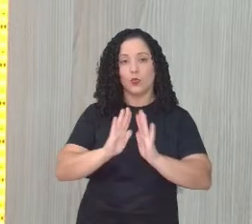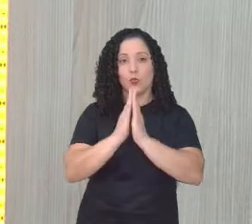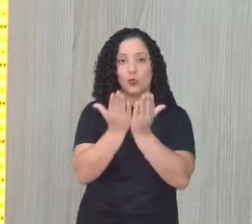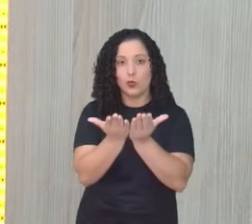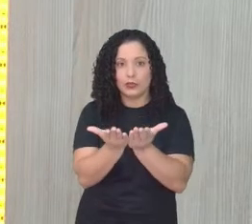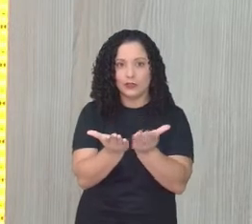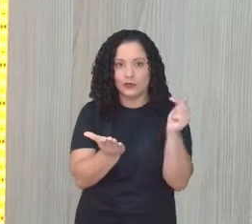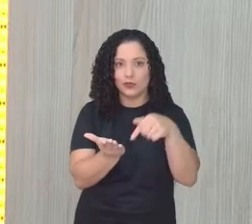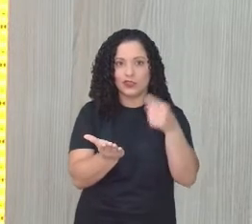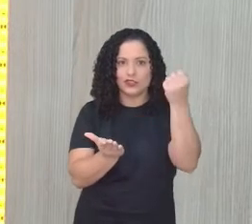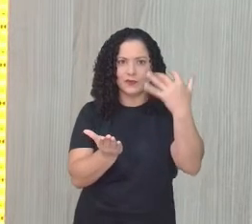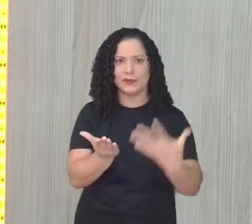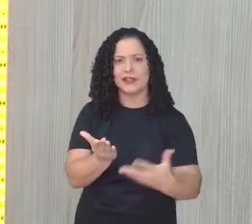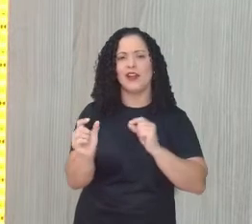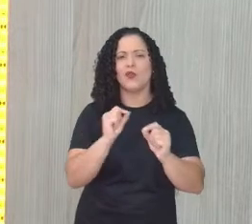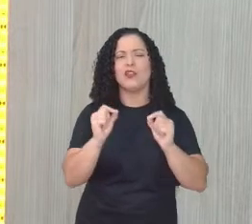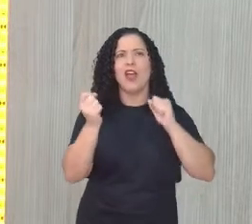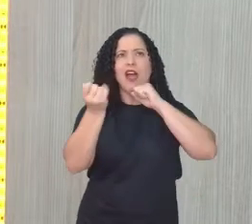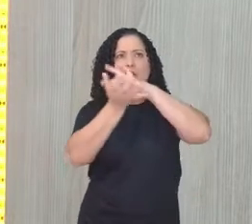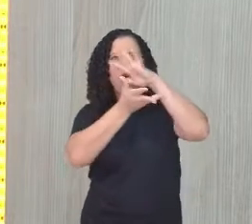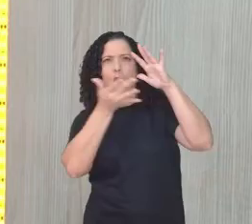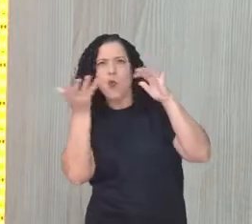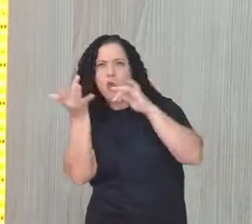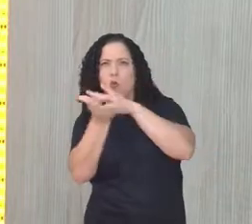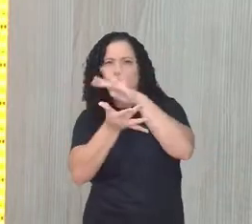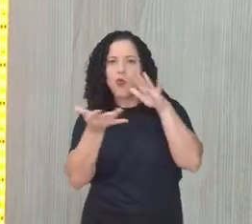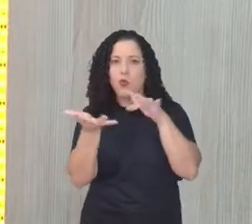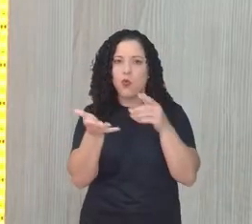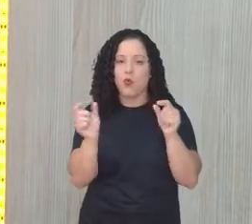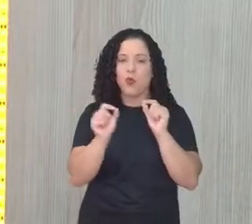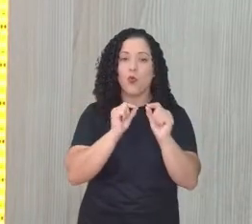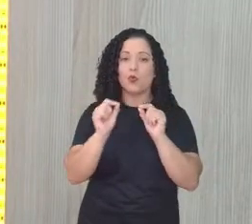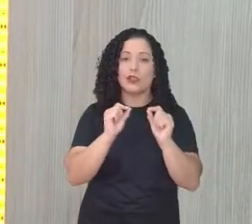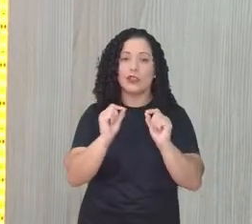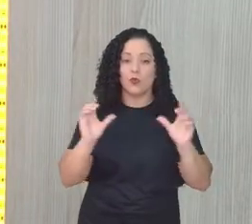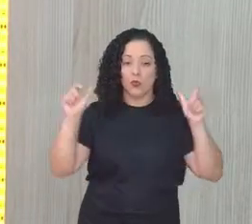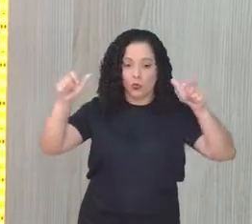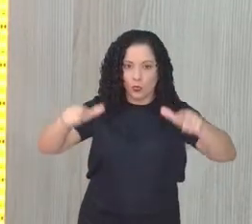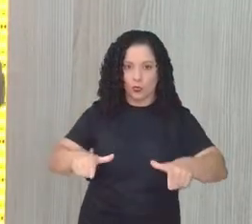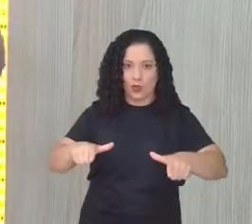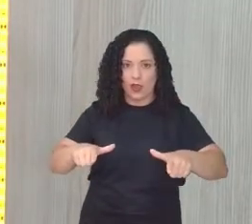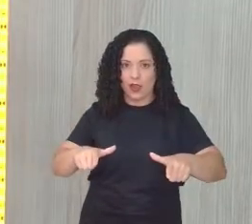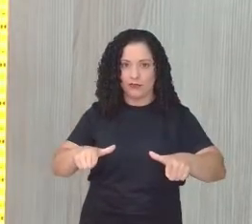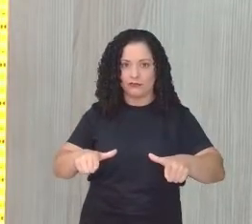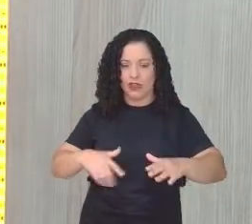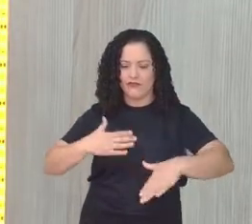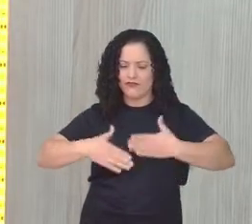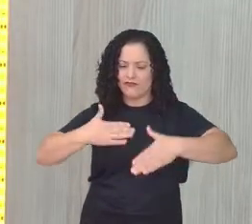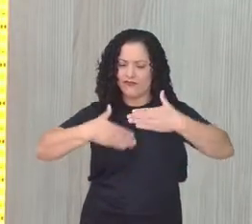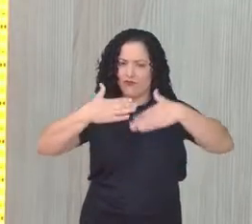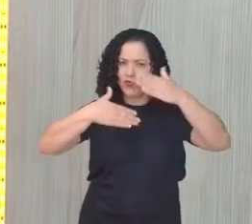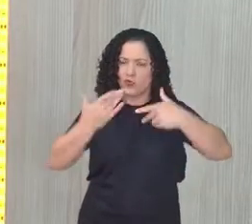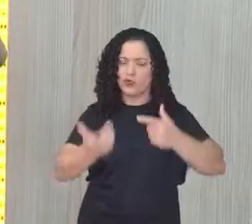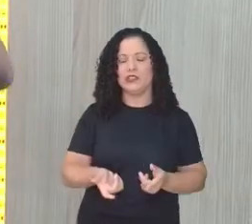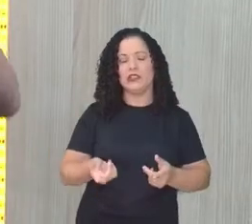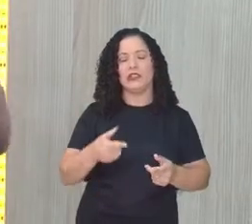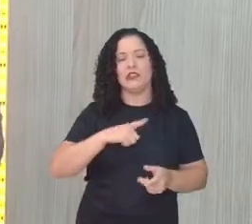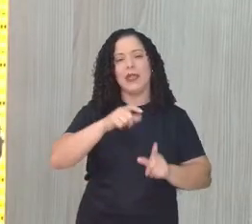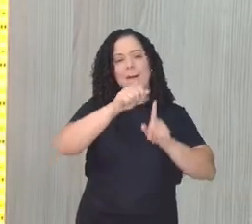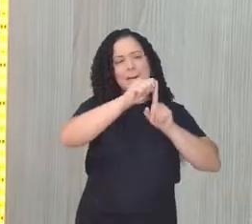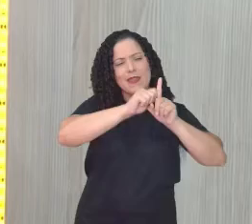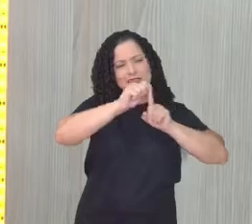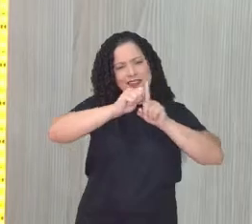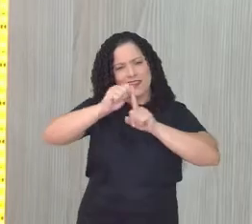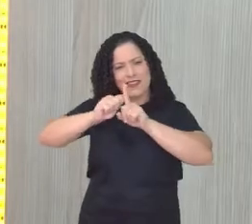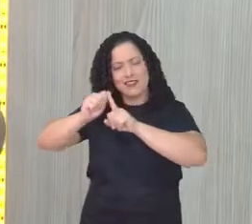fala sobre a ideia de aldeia global, né? Como evoluiu desse sistema aí que demorava meses para se fazer um